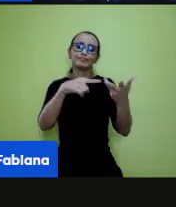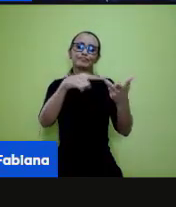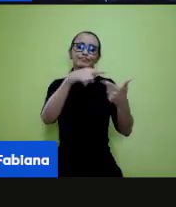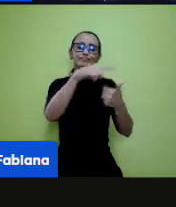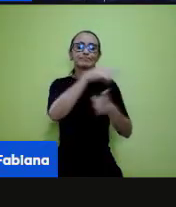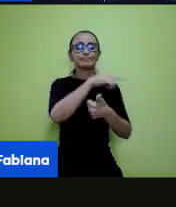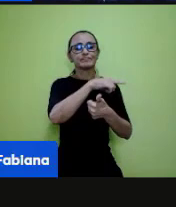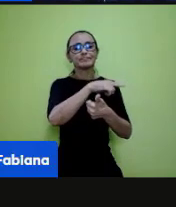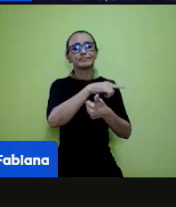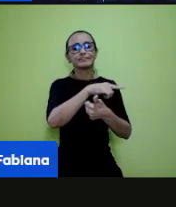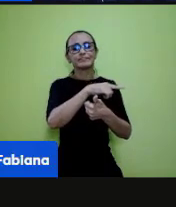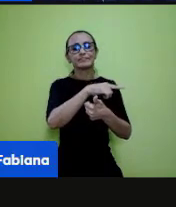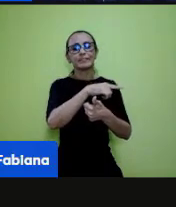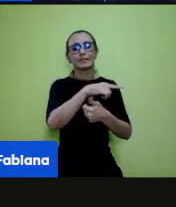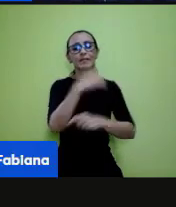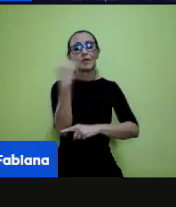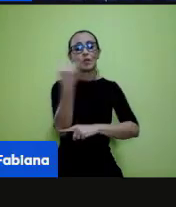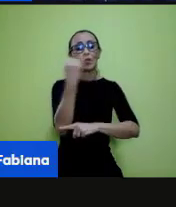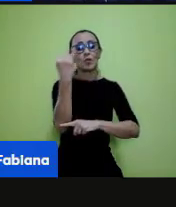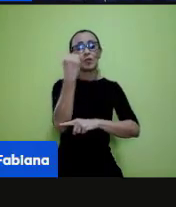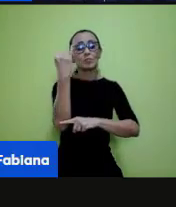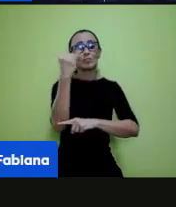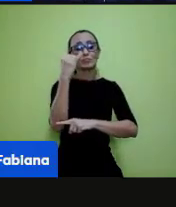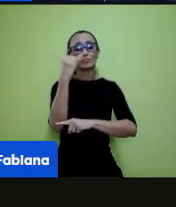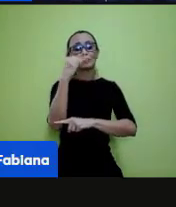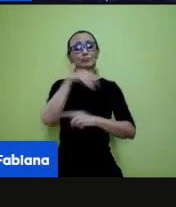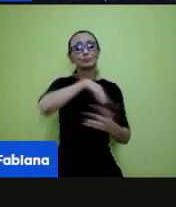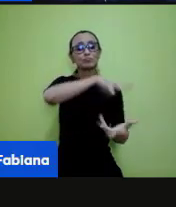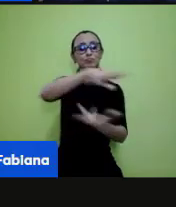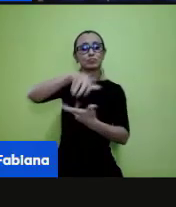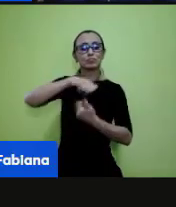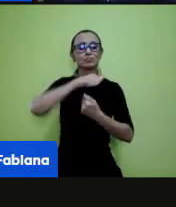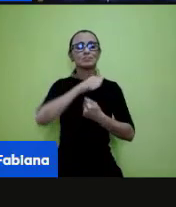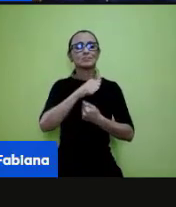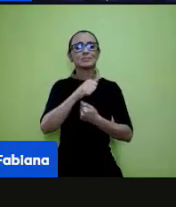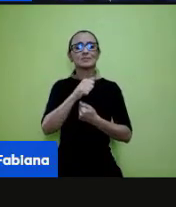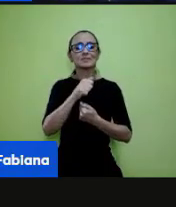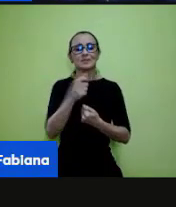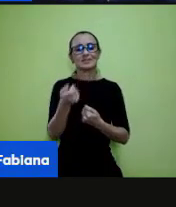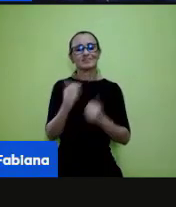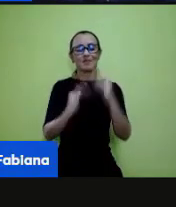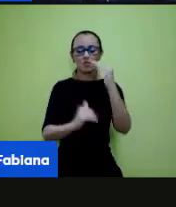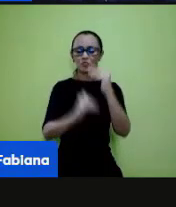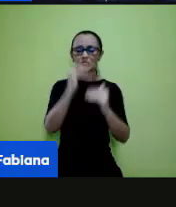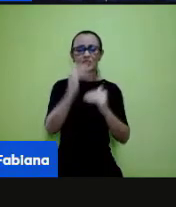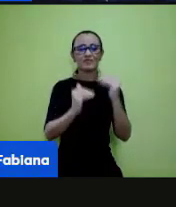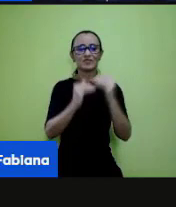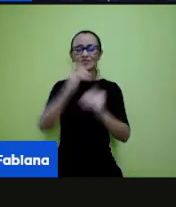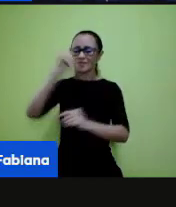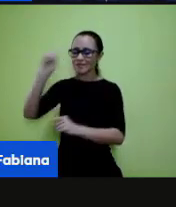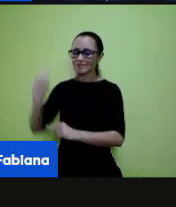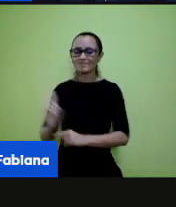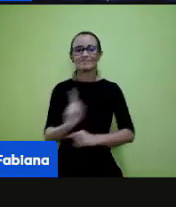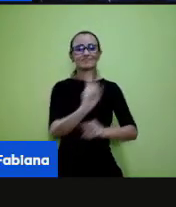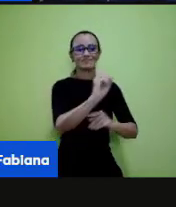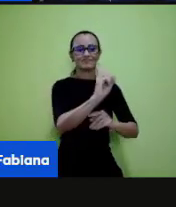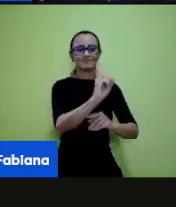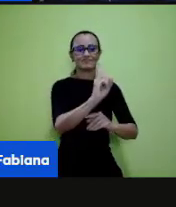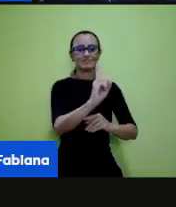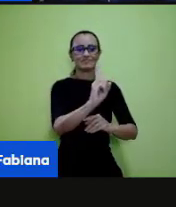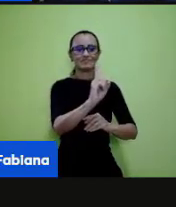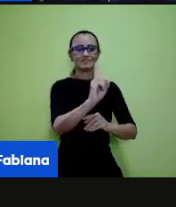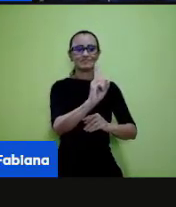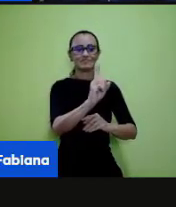eles, o mais eficaz mundialmente conhecido é o controle mecânico. Esse controle mecânico, ele visa